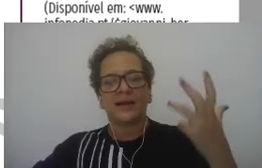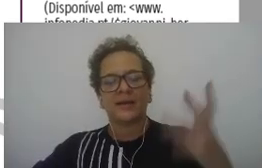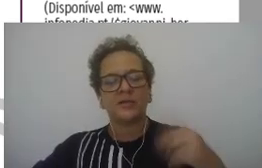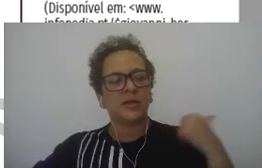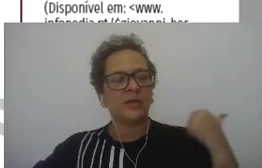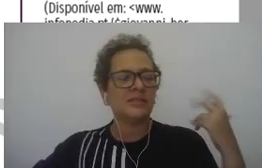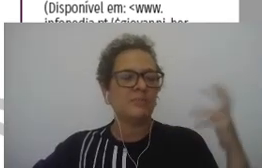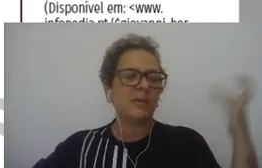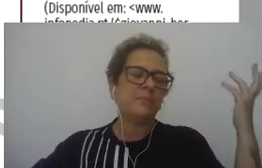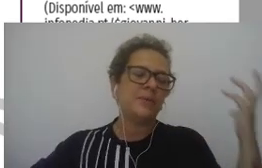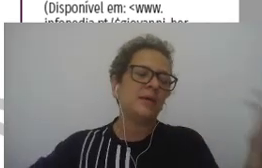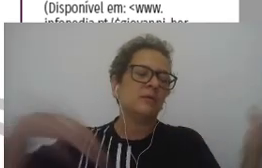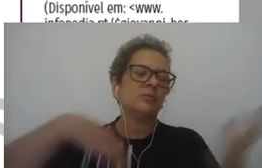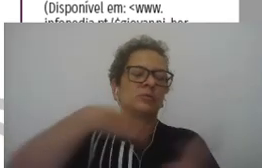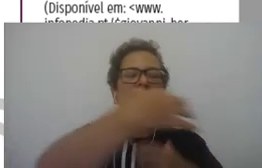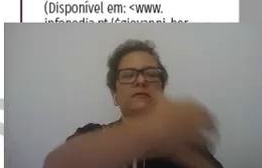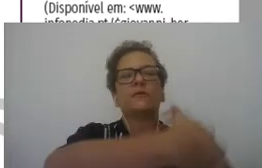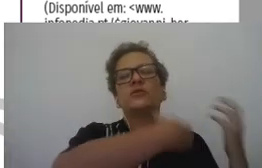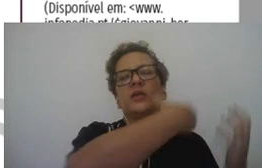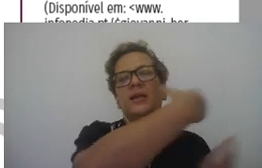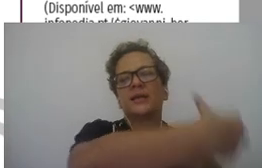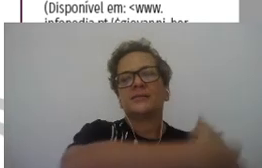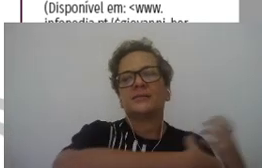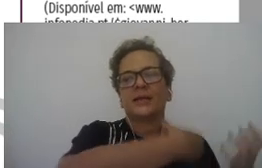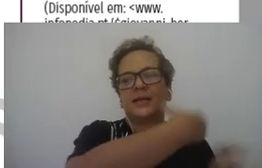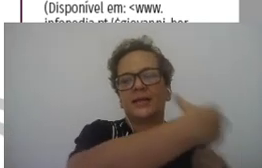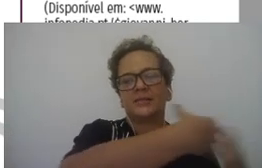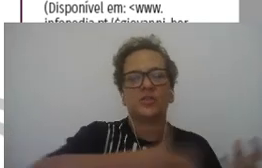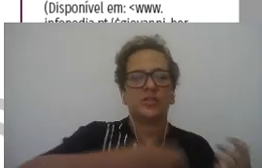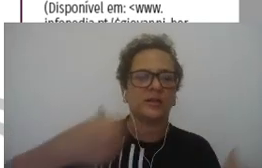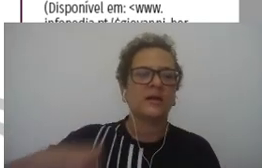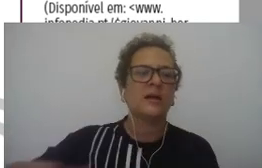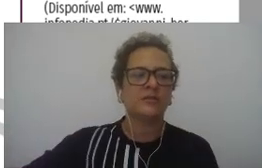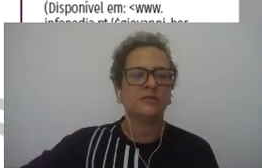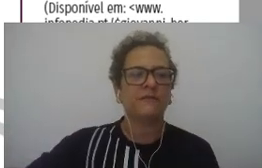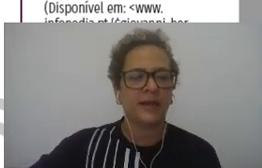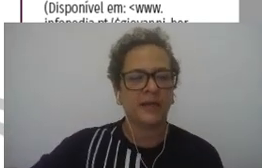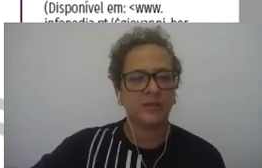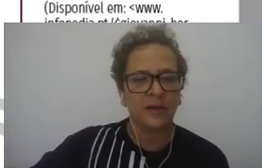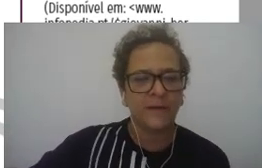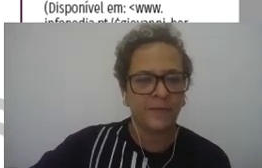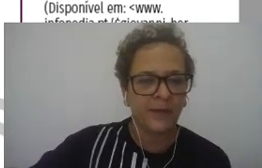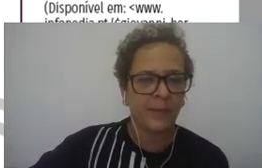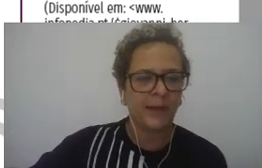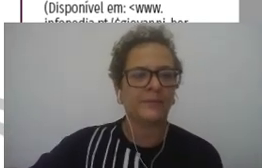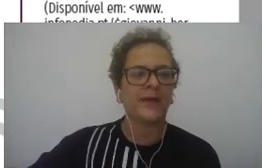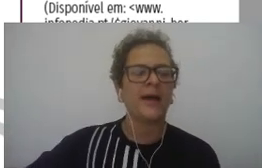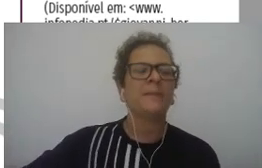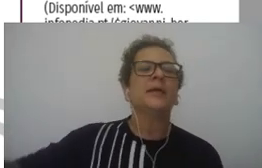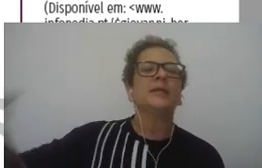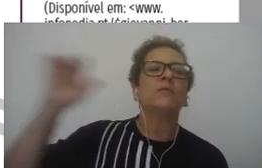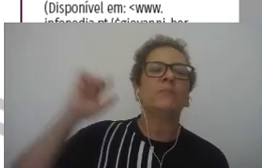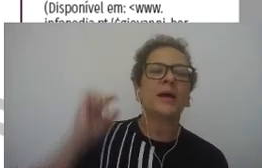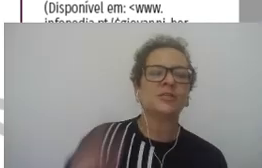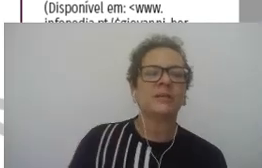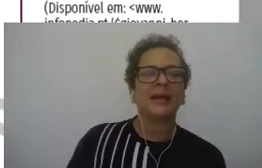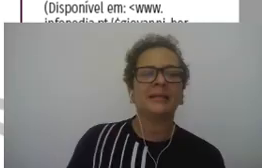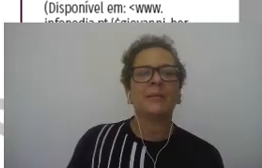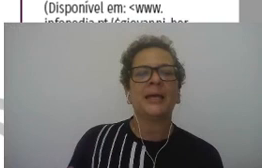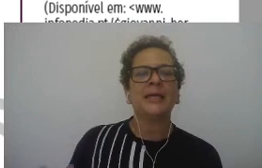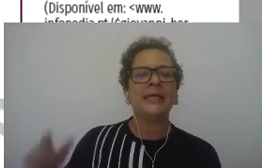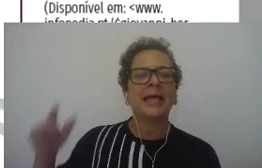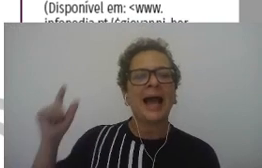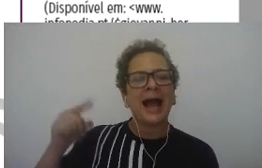daquela região eles bebiam de uma fonte Renata renascentista diferente também tá então